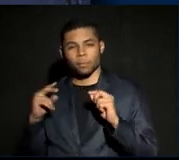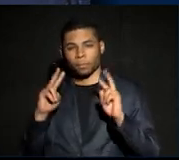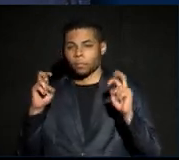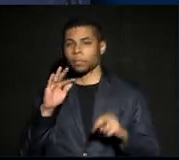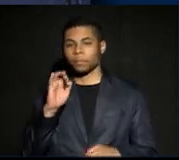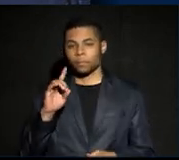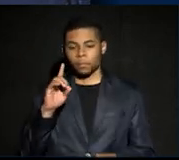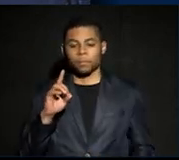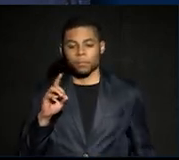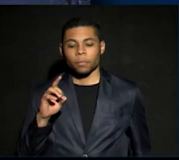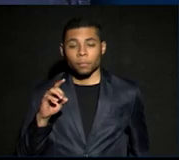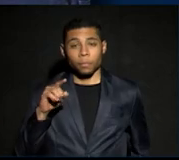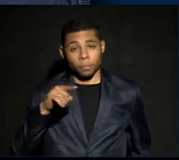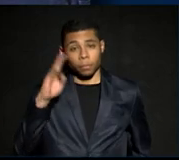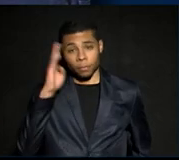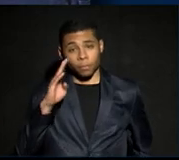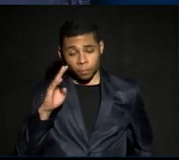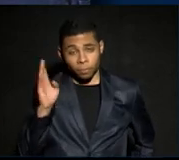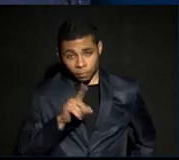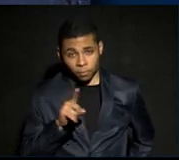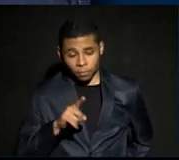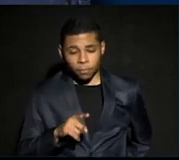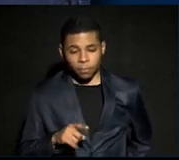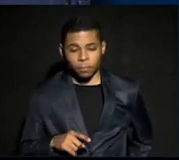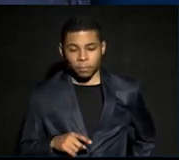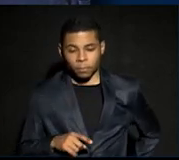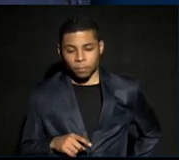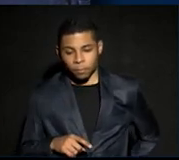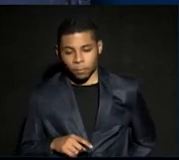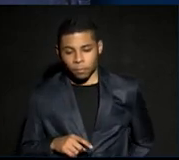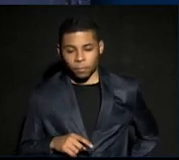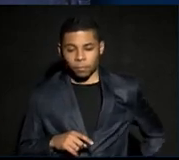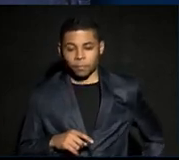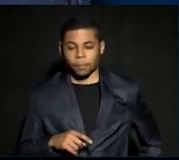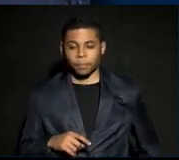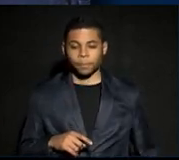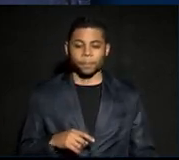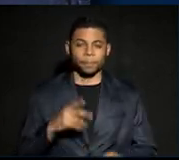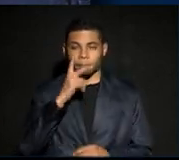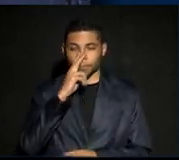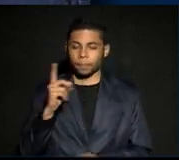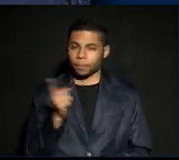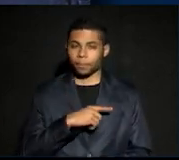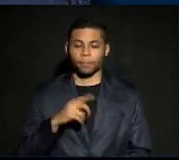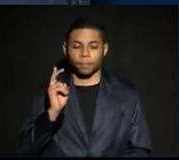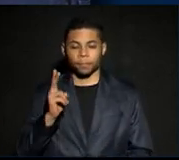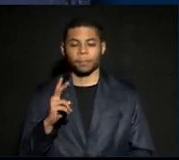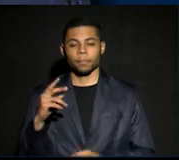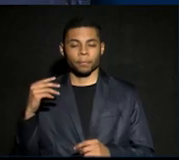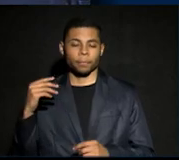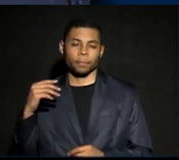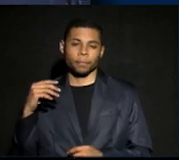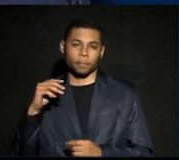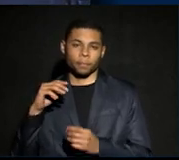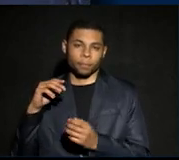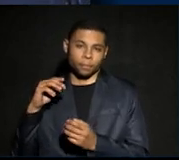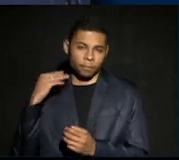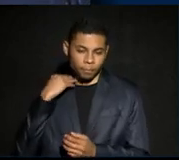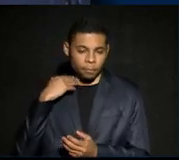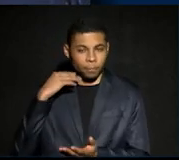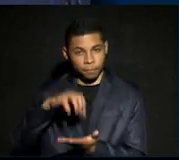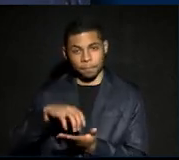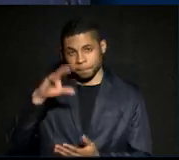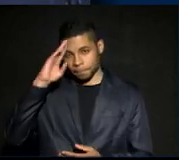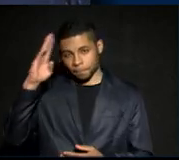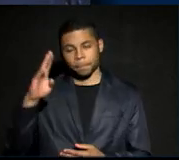gente teve essa discussão aqui no Brasil também, ao longo do nosso ciclo de aperto. E eu acho que a conclusão que o Banco Central chegou também